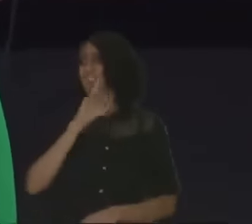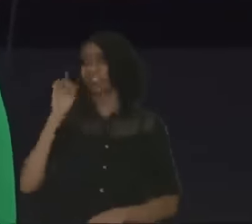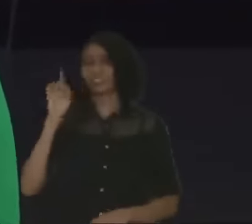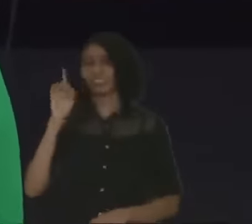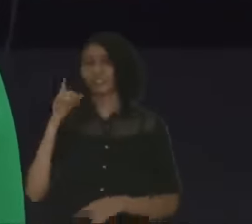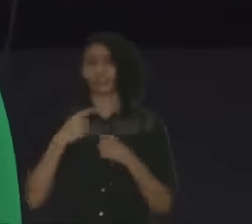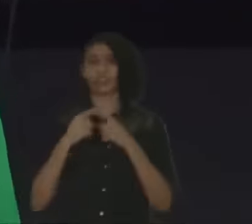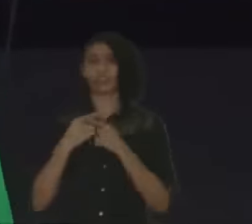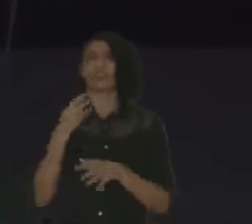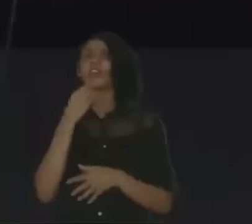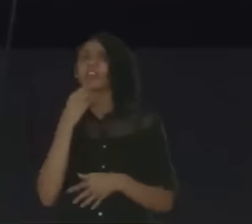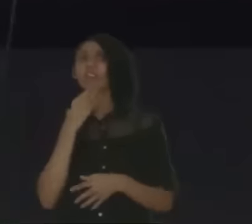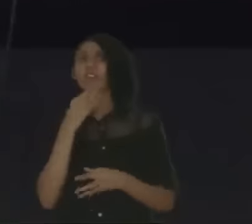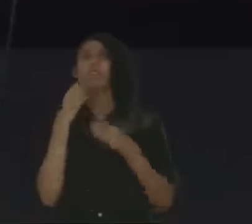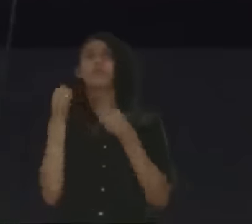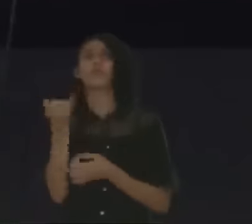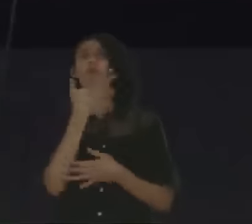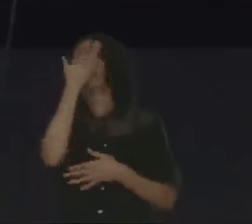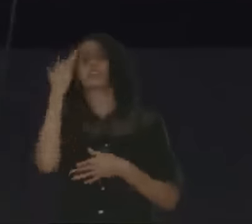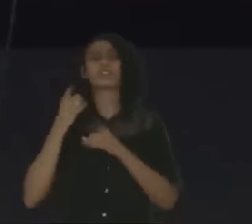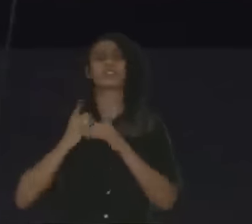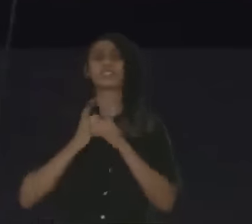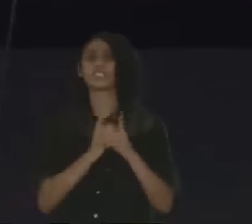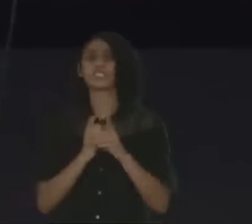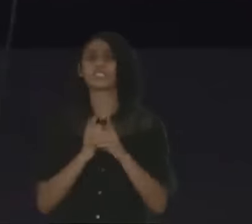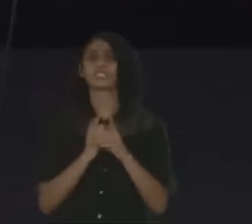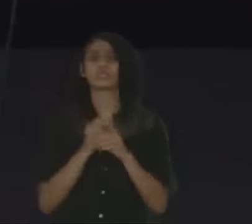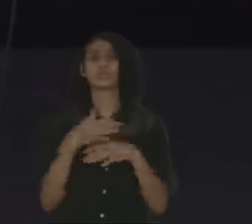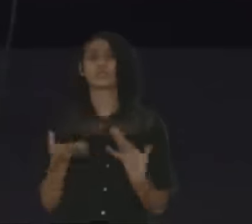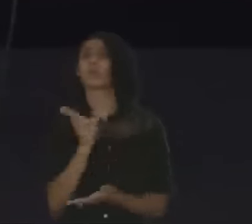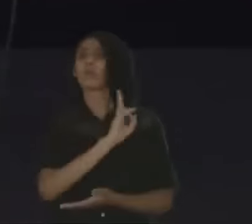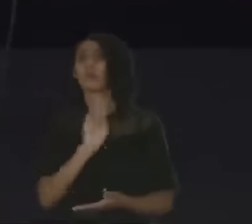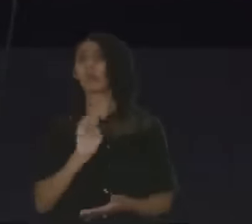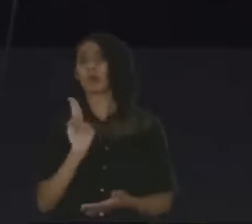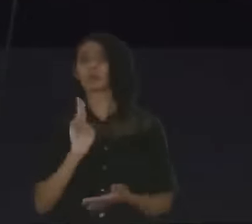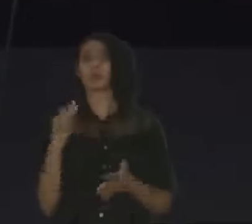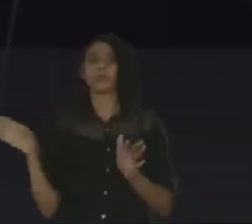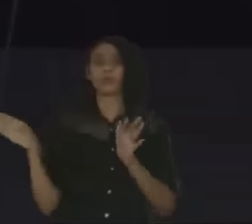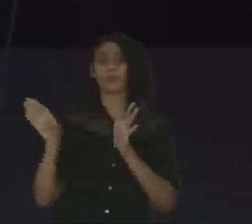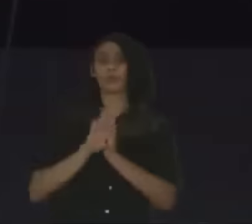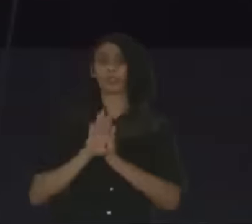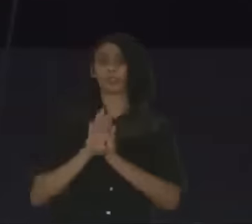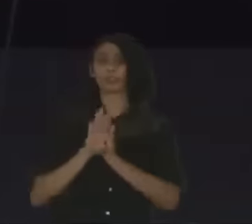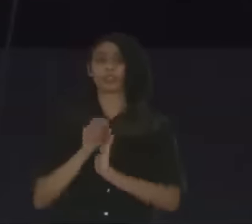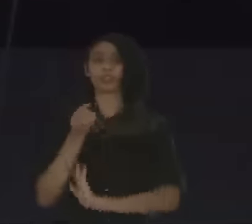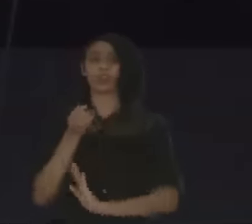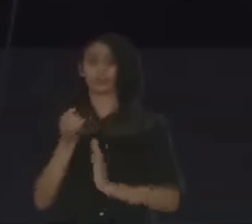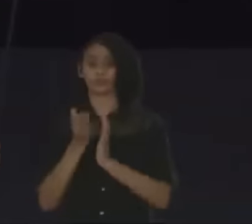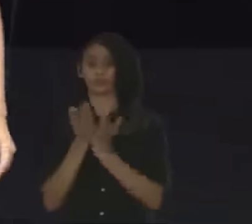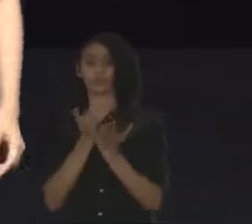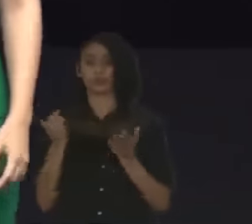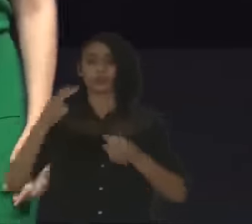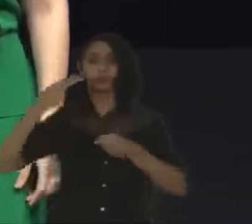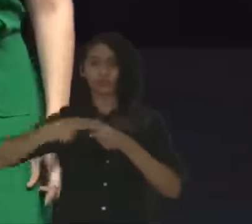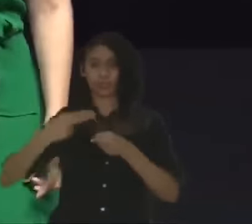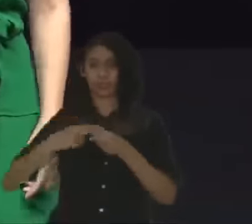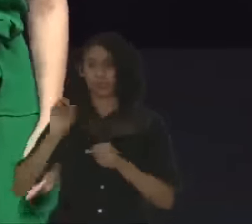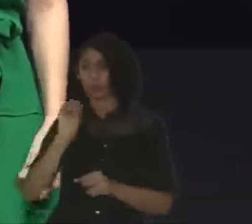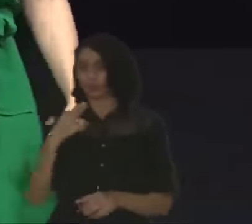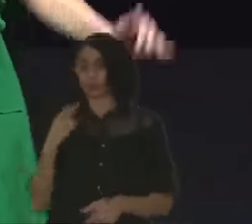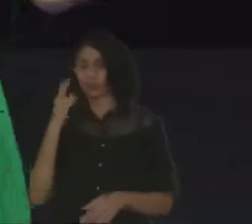os livros da Bíblia Quantos discípulos eram os nomes gente quando você bater no livro de números eu não a gente elogia você vai pirar